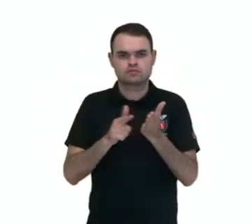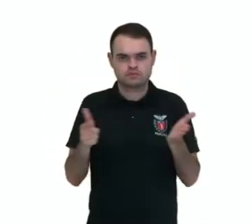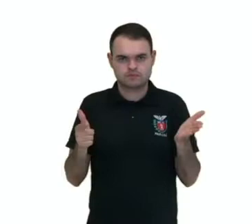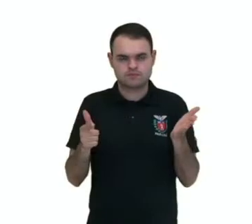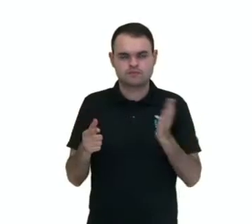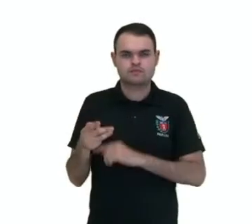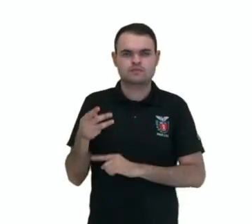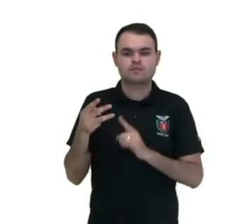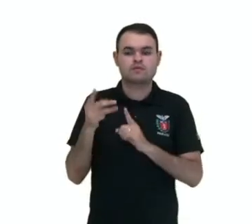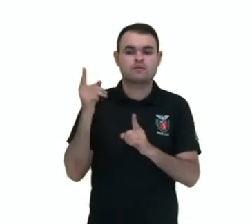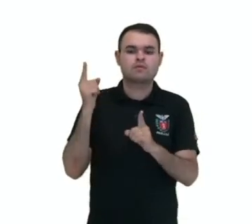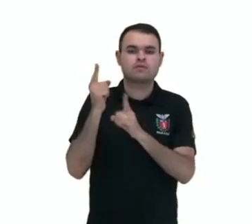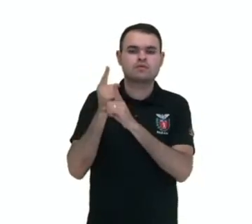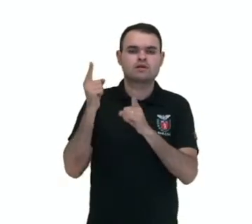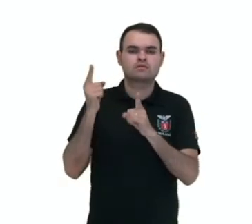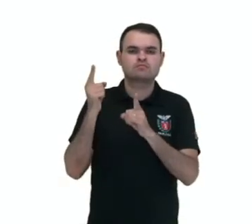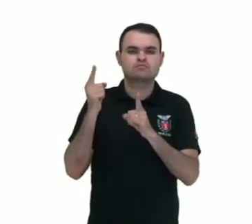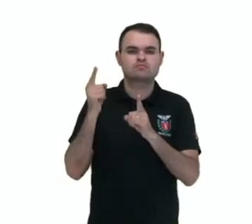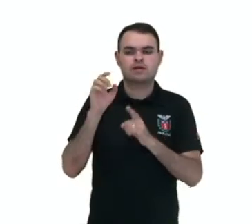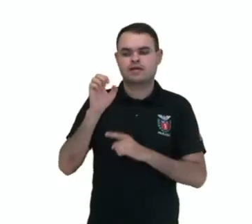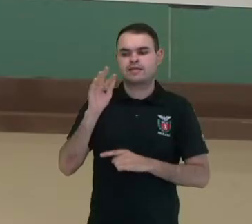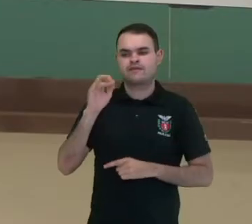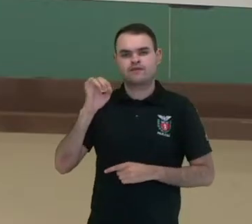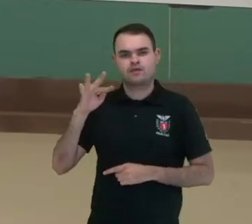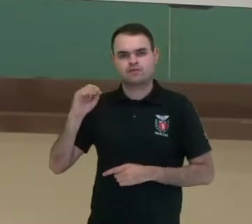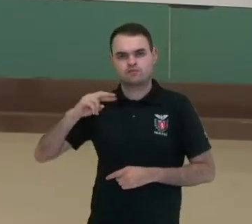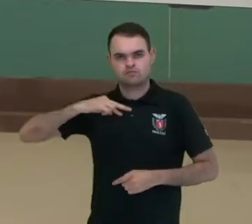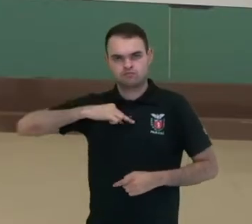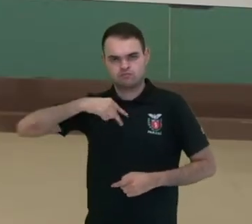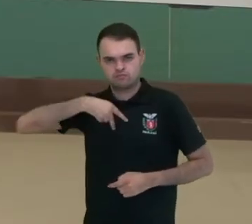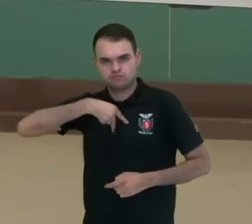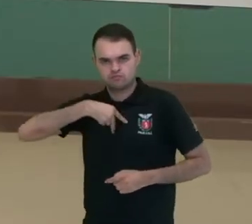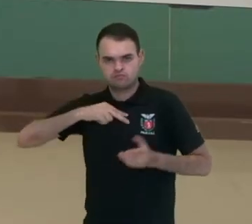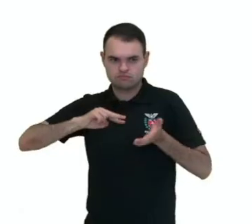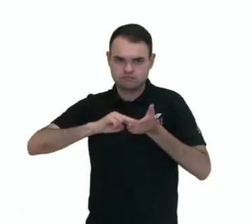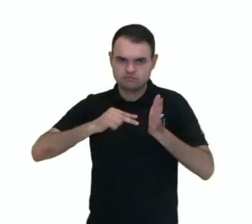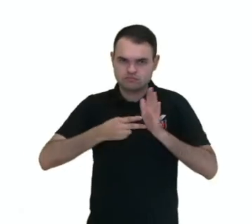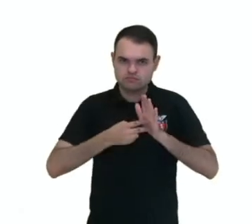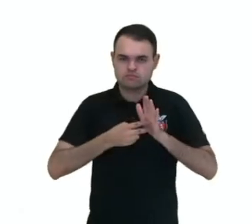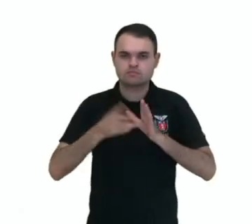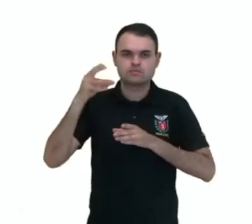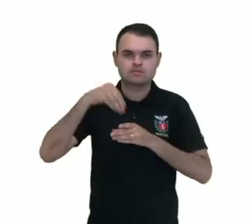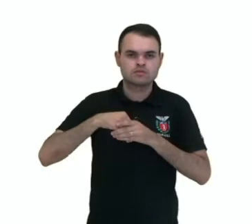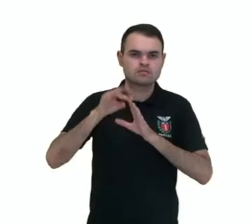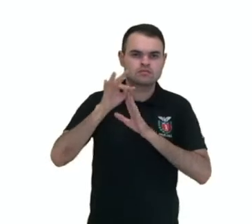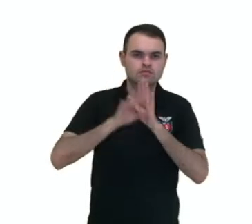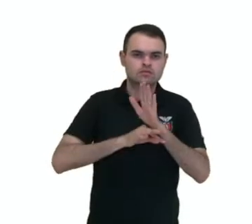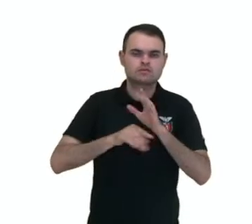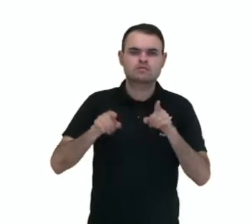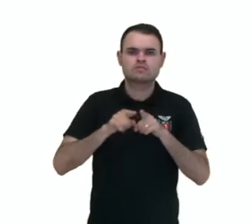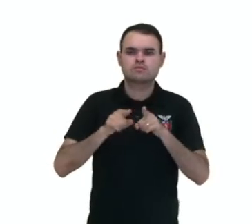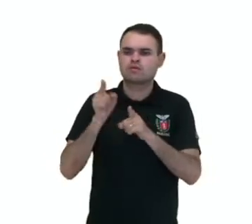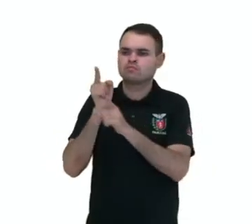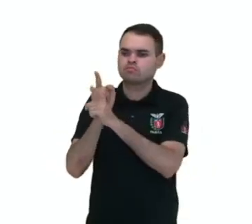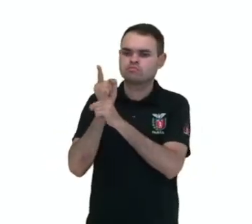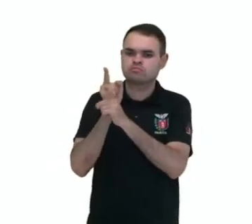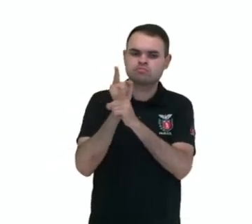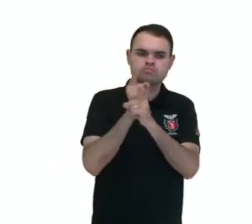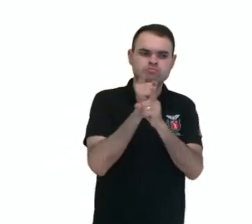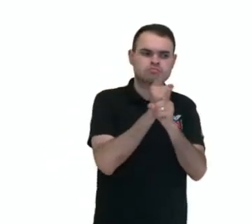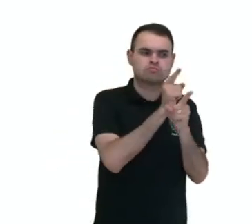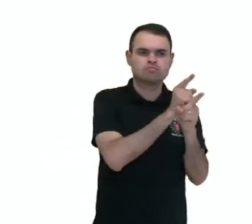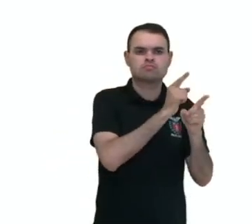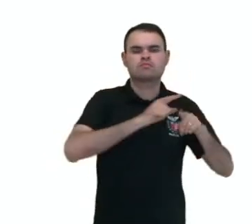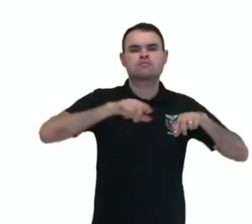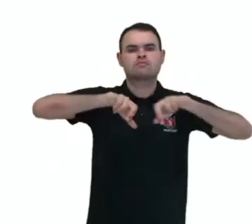sentido decorrente do uso da pontuação no texto e reconhecer diferentes formas de tratar uma informação